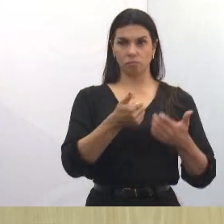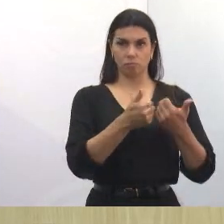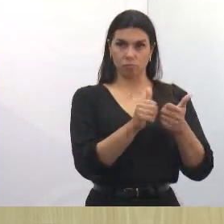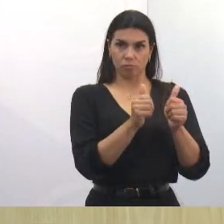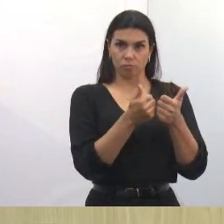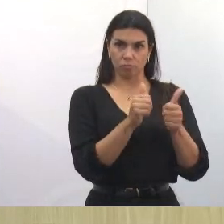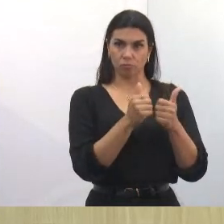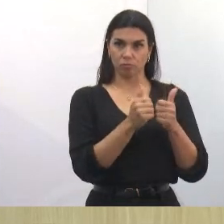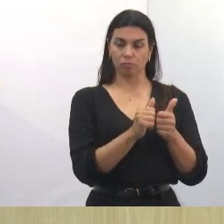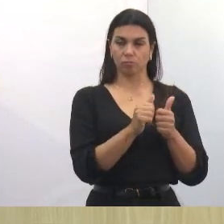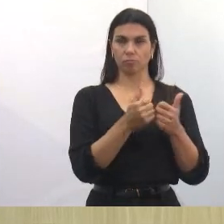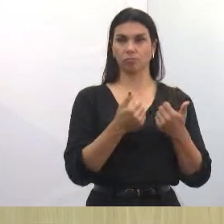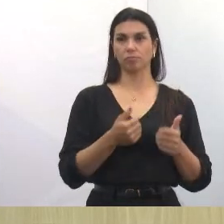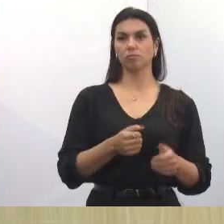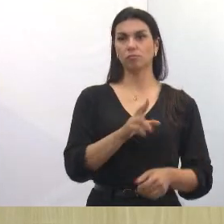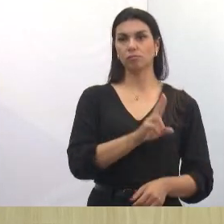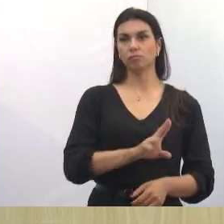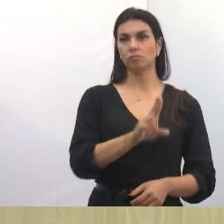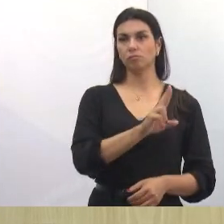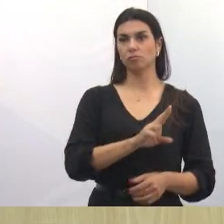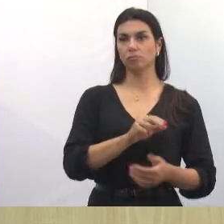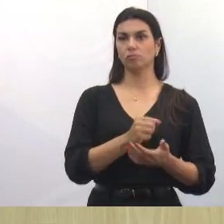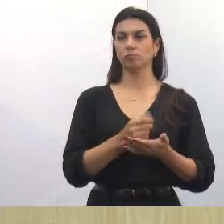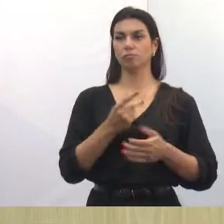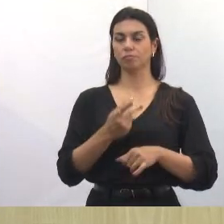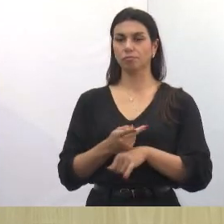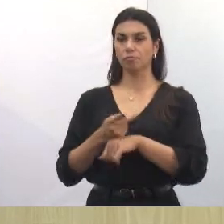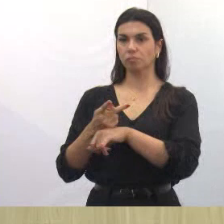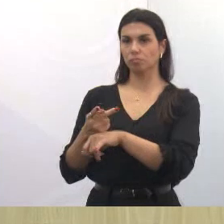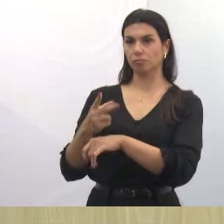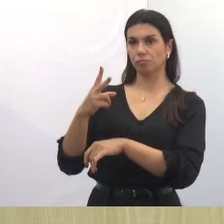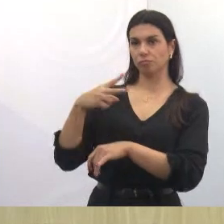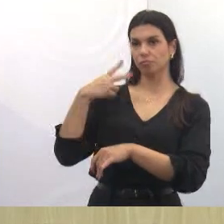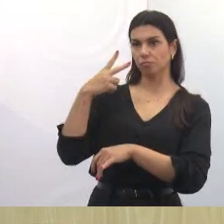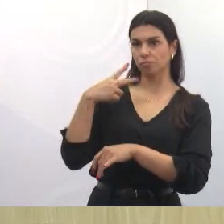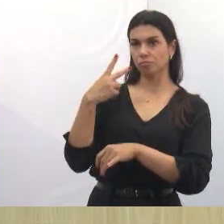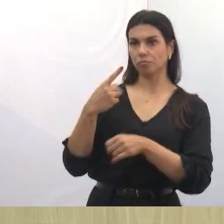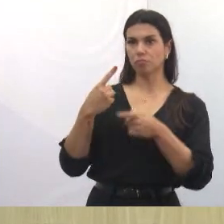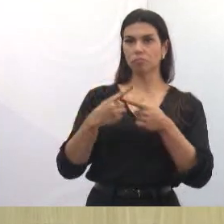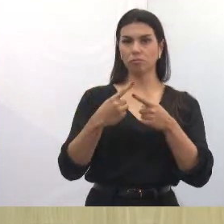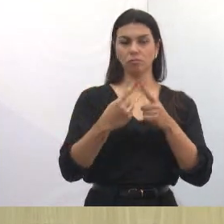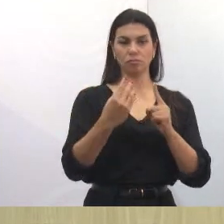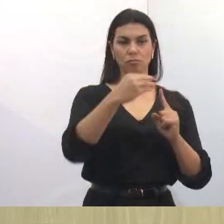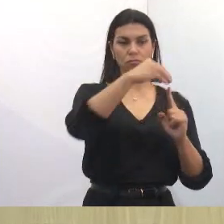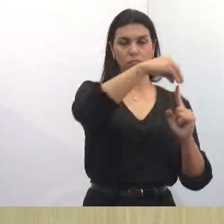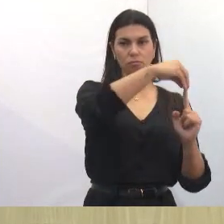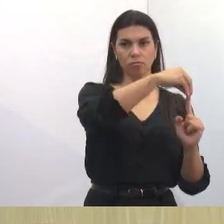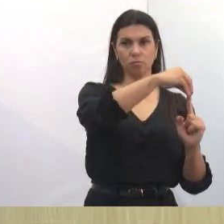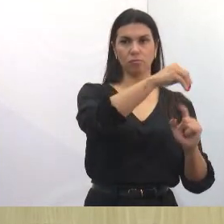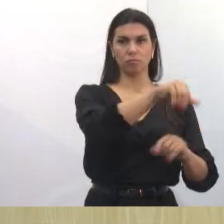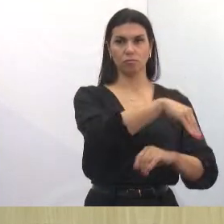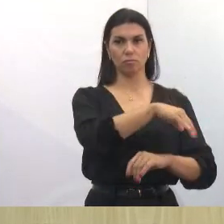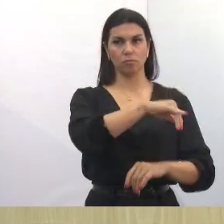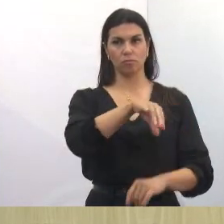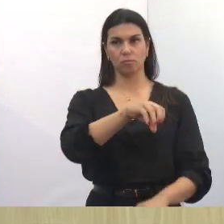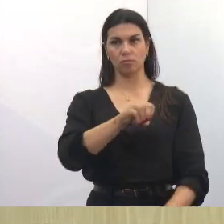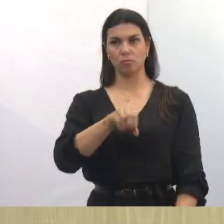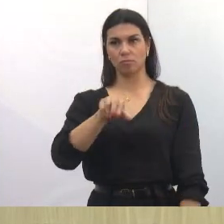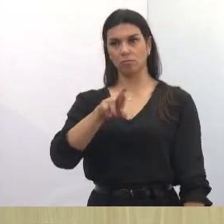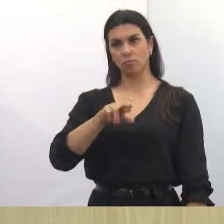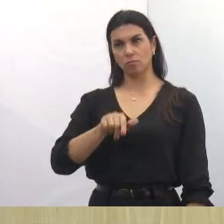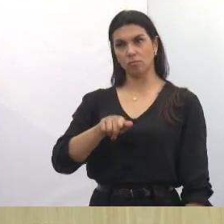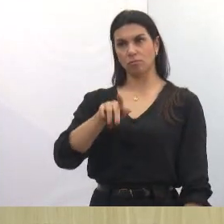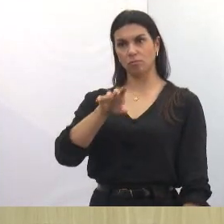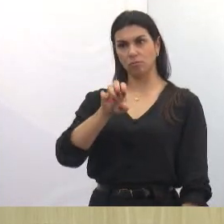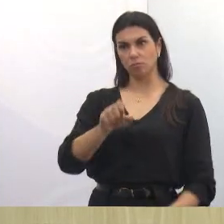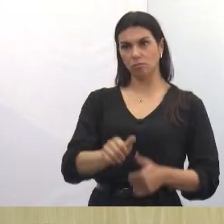coletivo e estão sendo prejudicados com a retirada do abrigo de ônibus da Avenida Jorge Madide, próximo